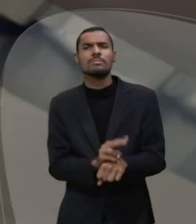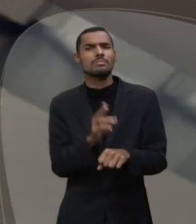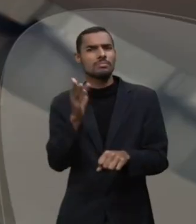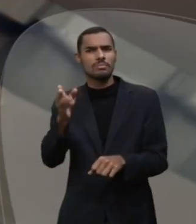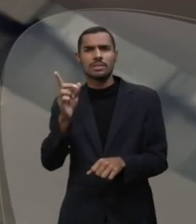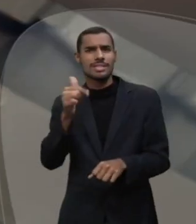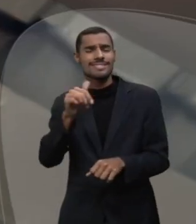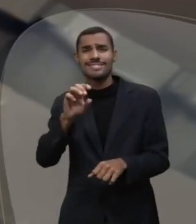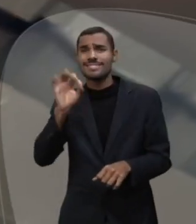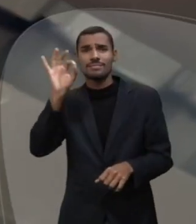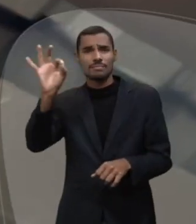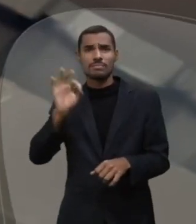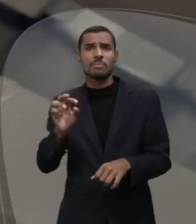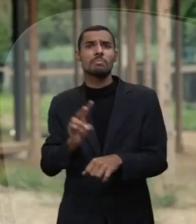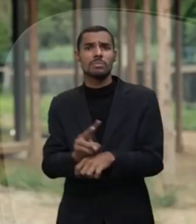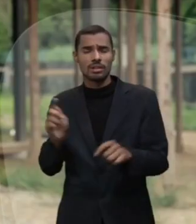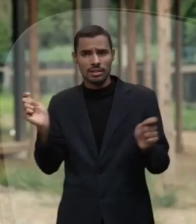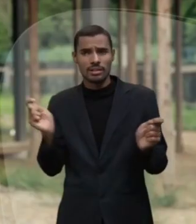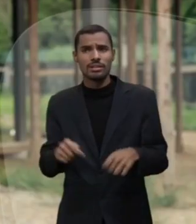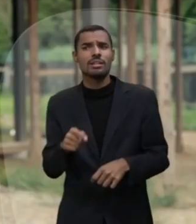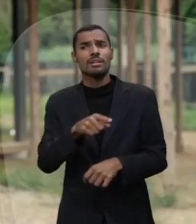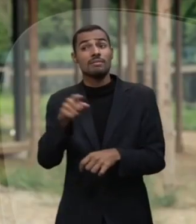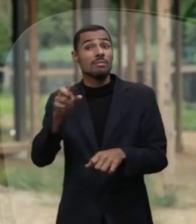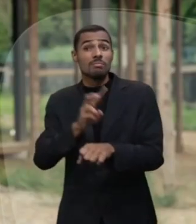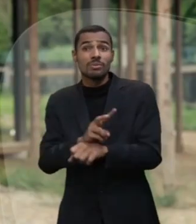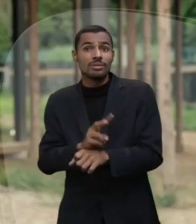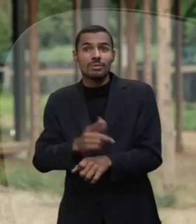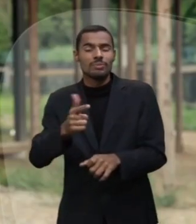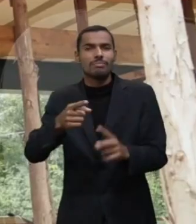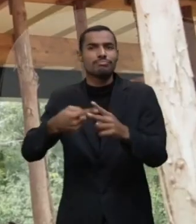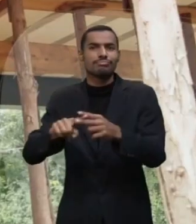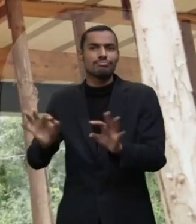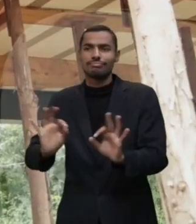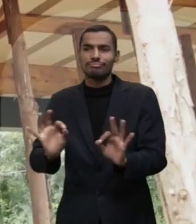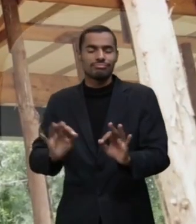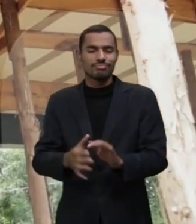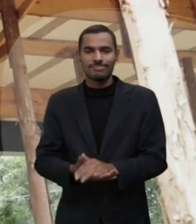aço 100%. Então, você protegeu, não tem manutenção.